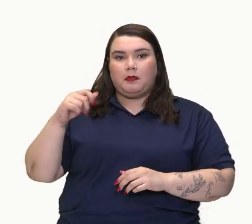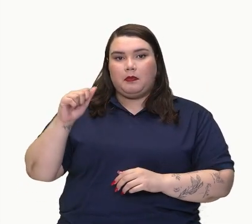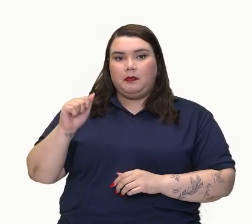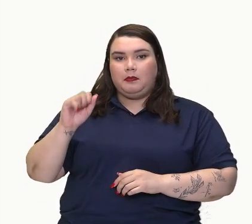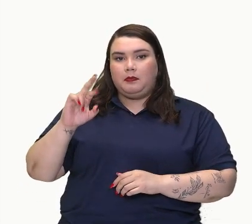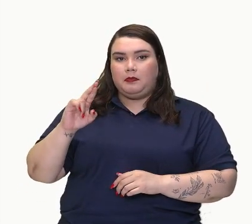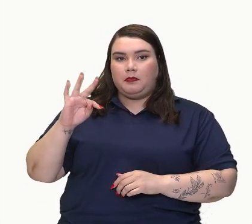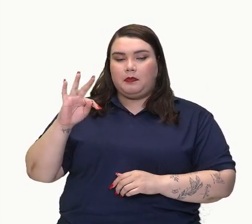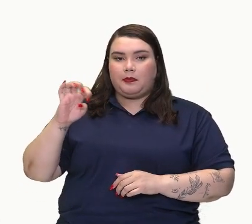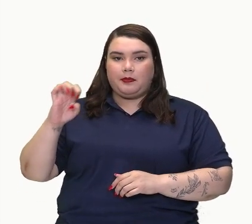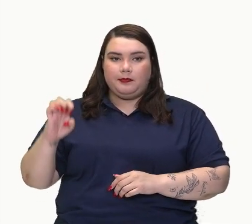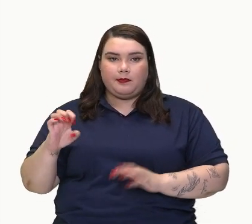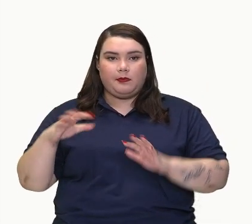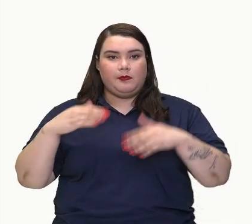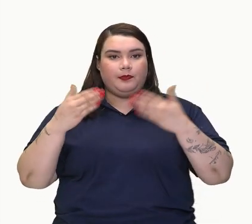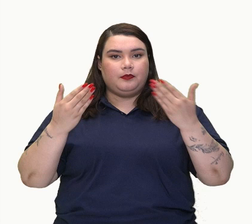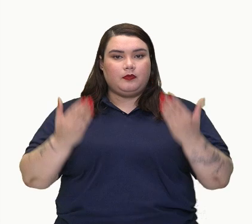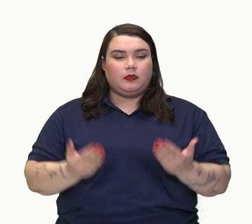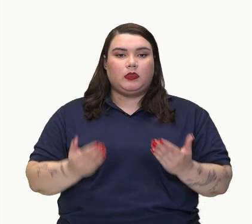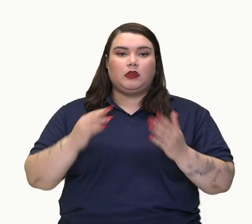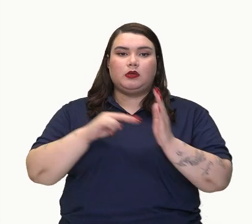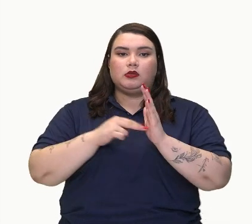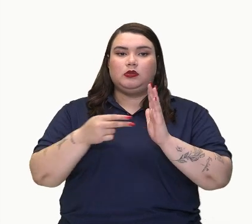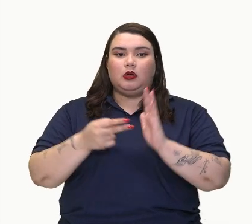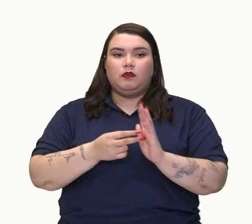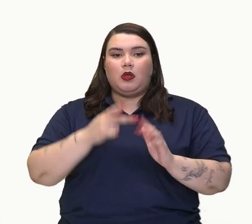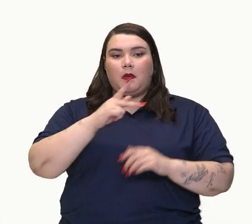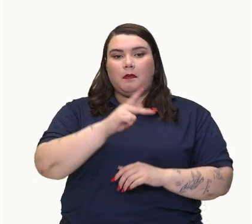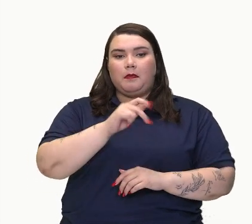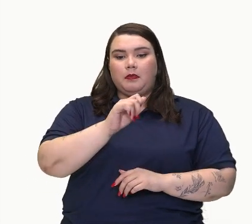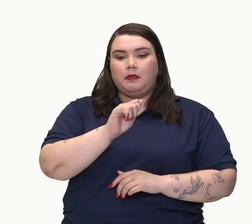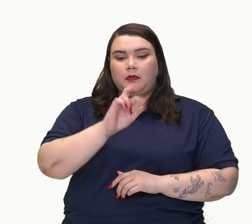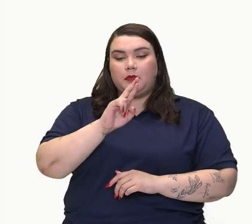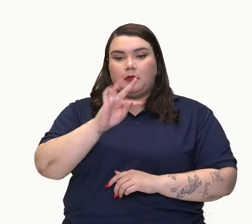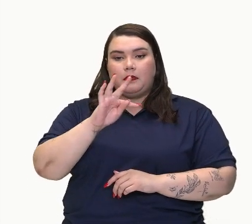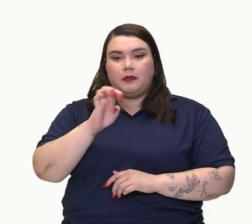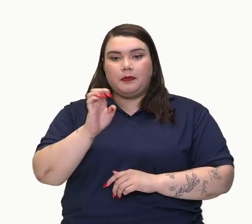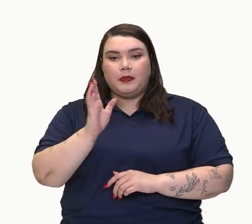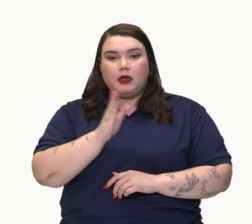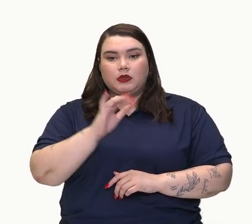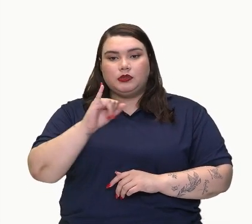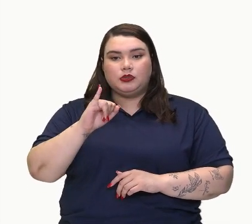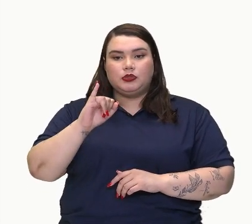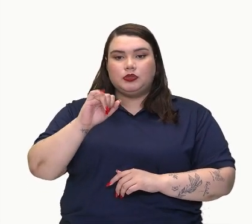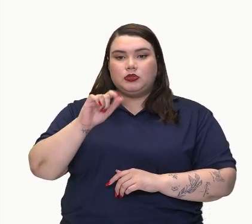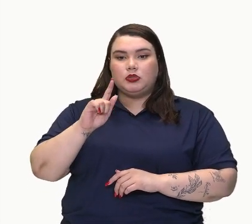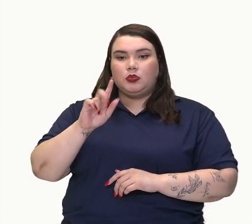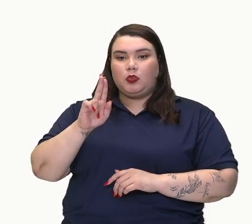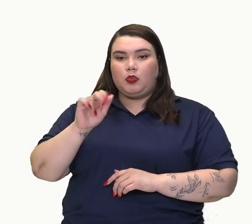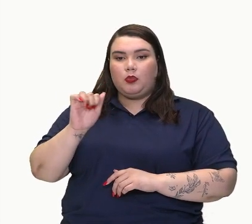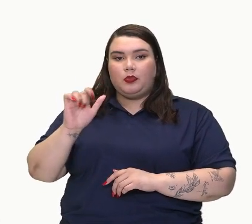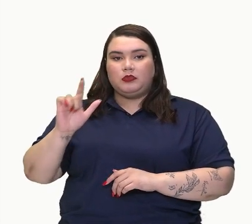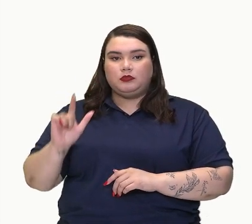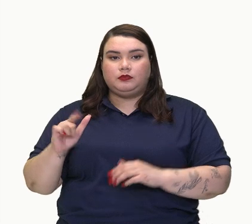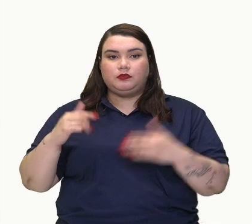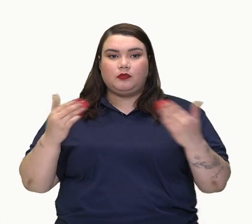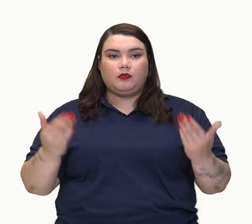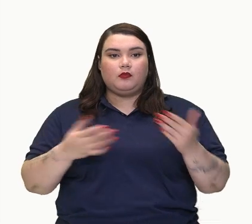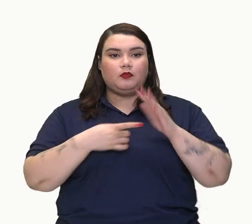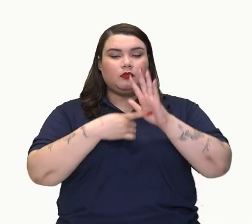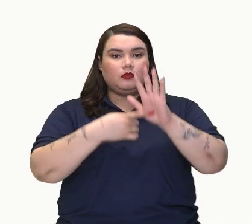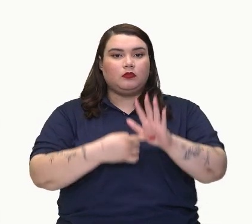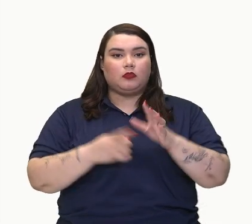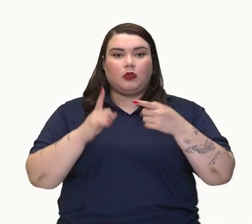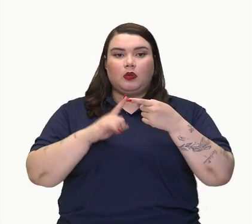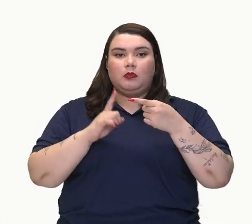que nesse caso a parte é a fórmula molecular. Então, dito isso, o que nós vamos ver aqui é isomeria